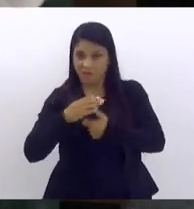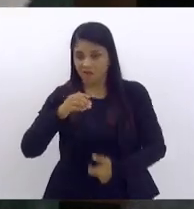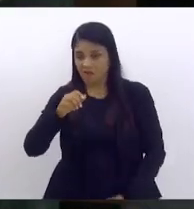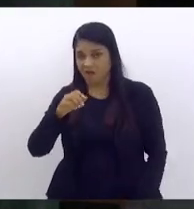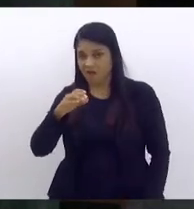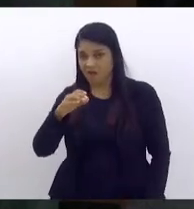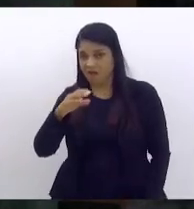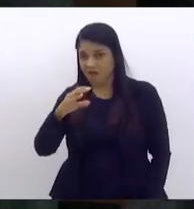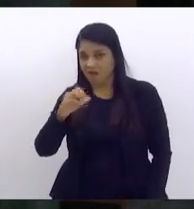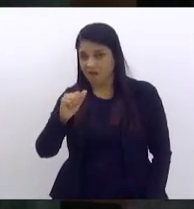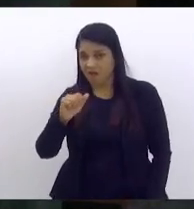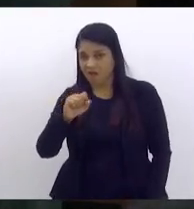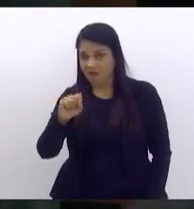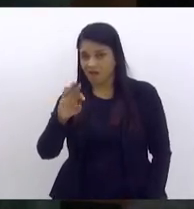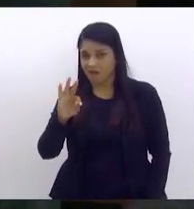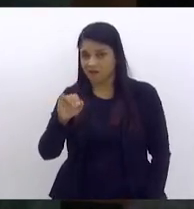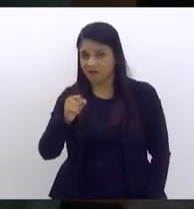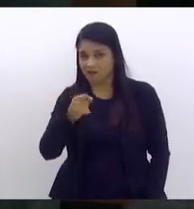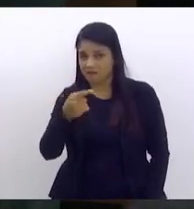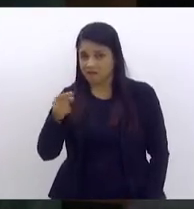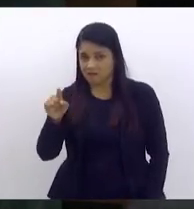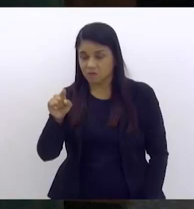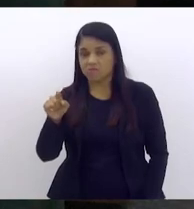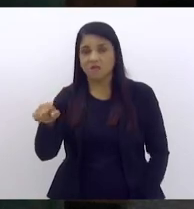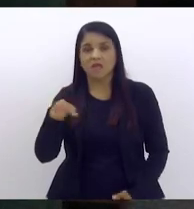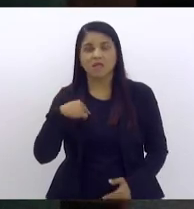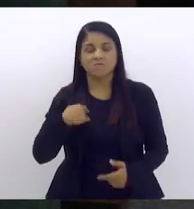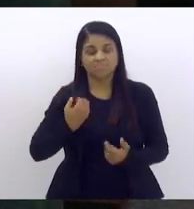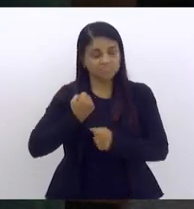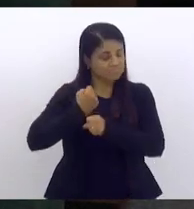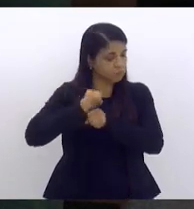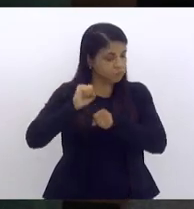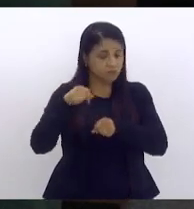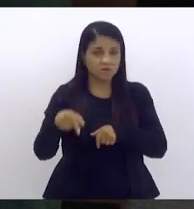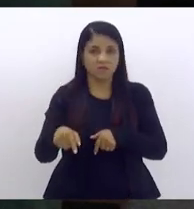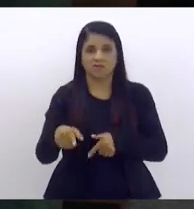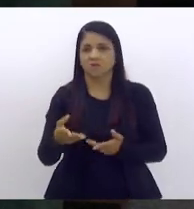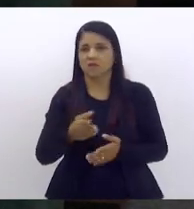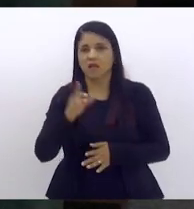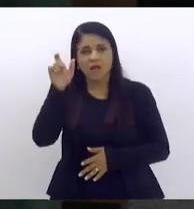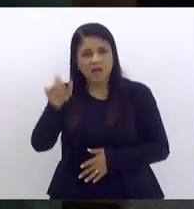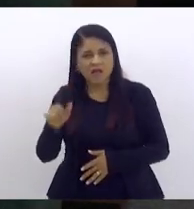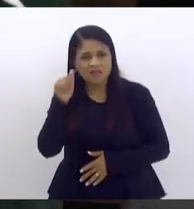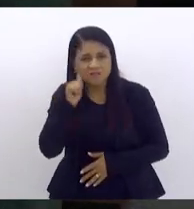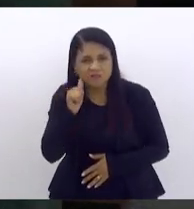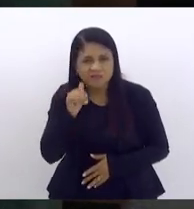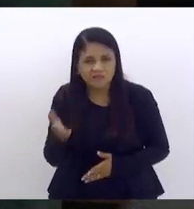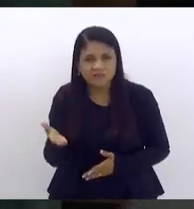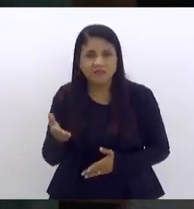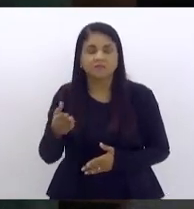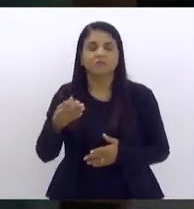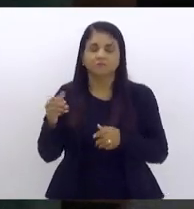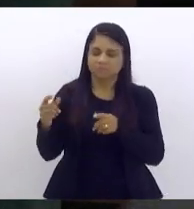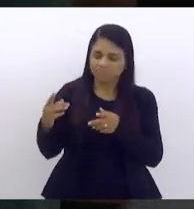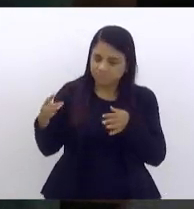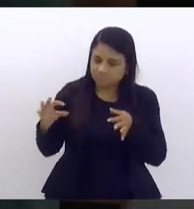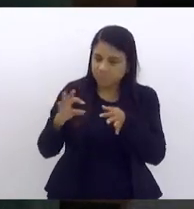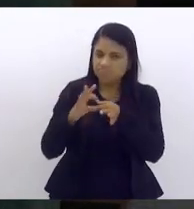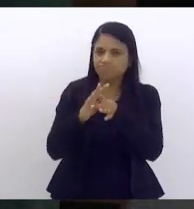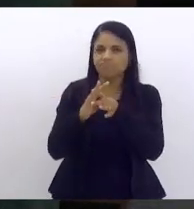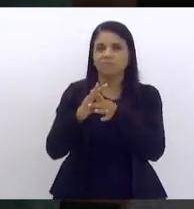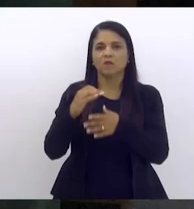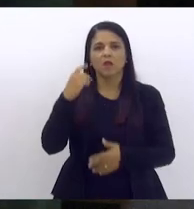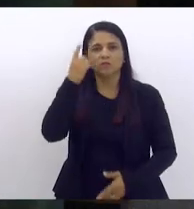ignorância, a sua misoginia com relação às mulheres. Por isso, me somo à iniciativa do deputado Anderson de Moraes de